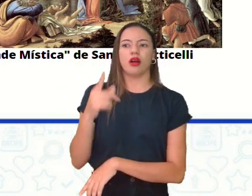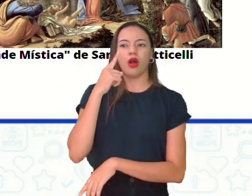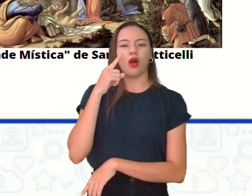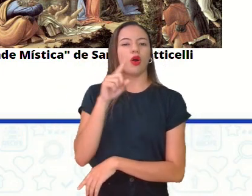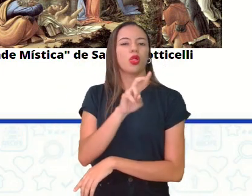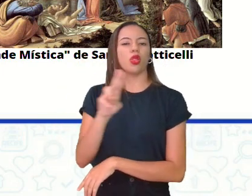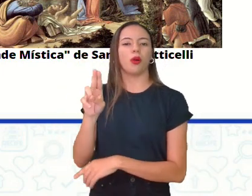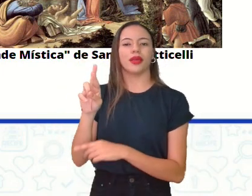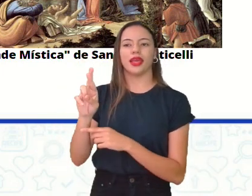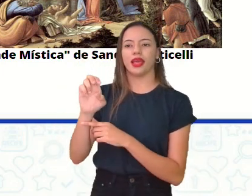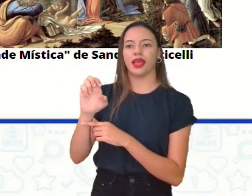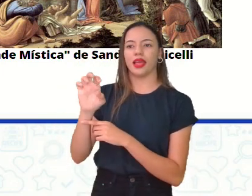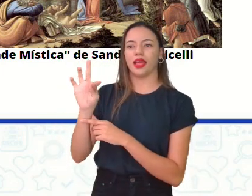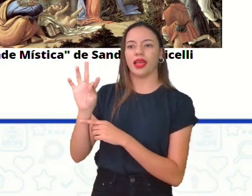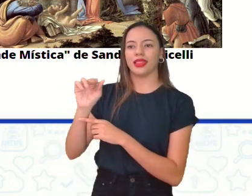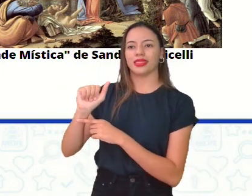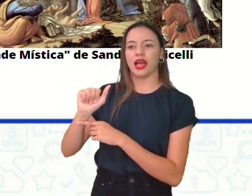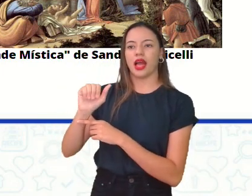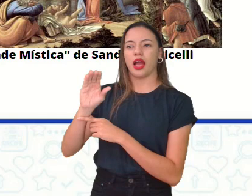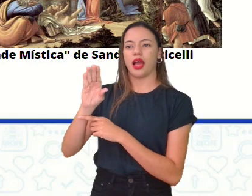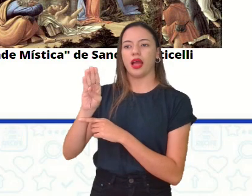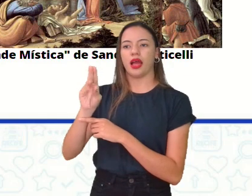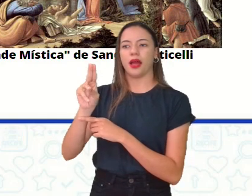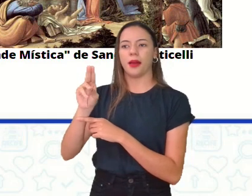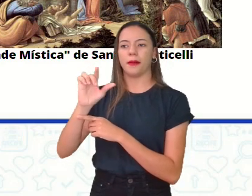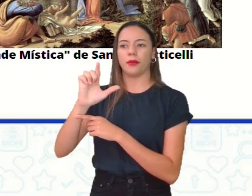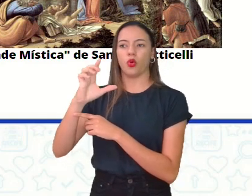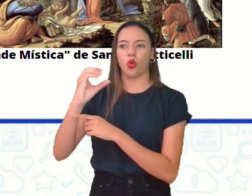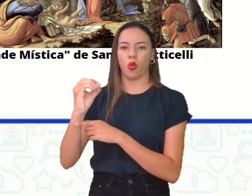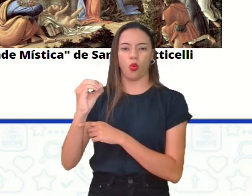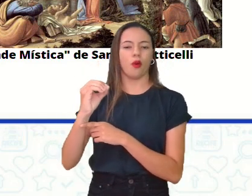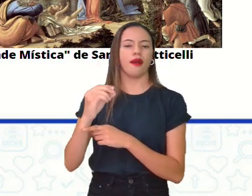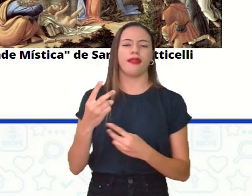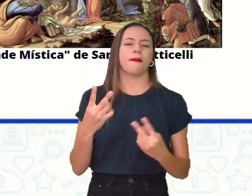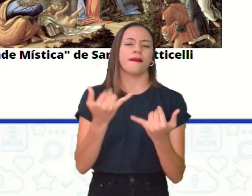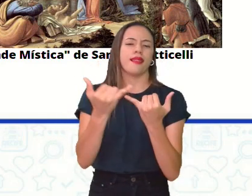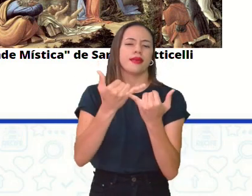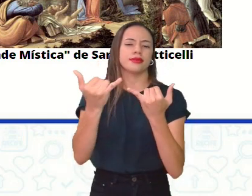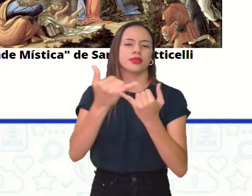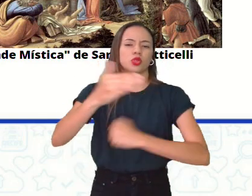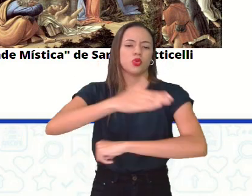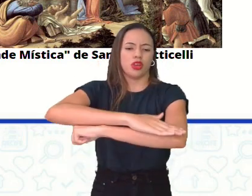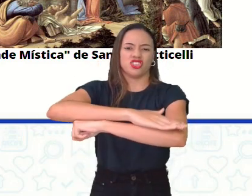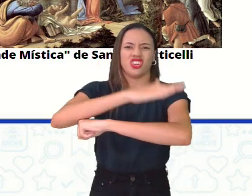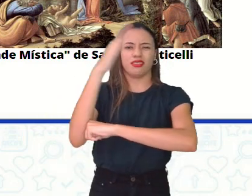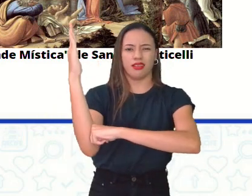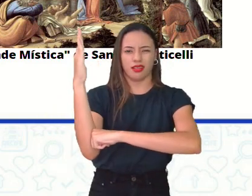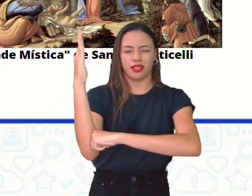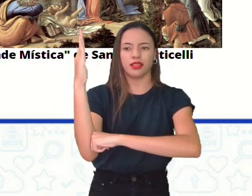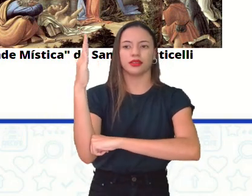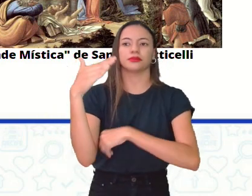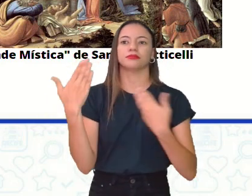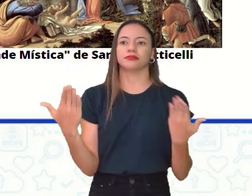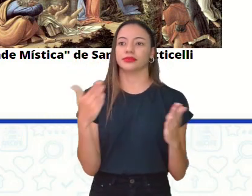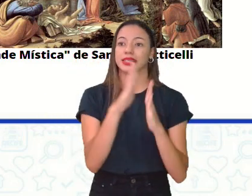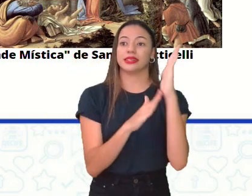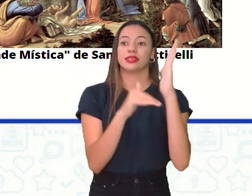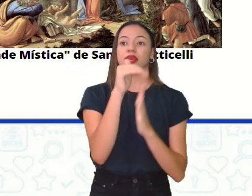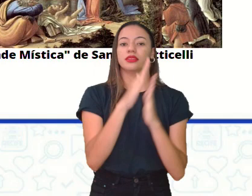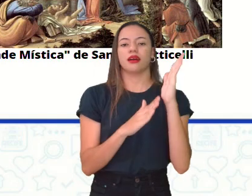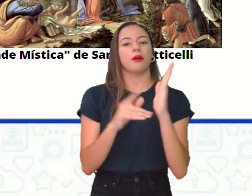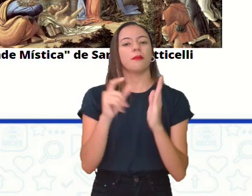como que janelas de madeira que eram pintadas por dentro. Então eram os retábulos. Essa pintura é feita